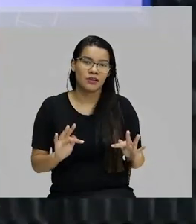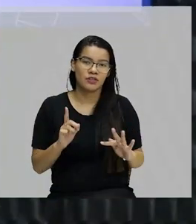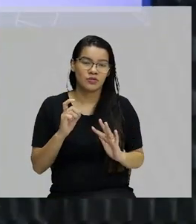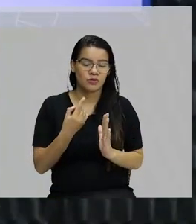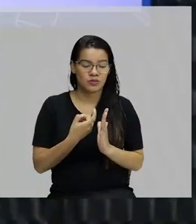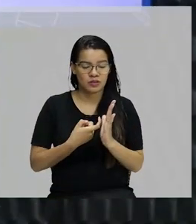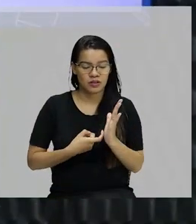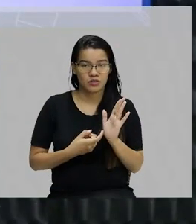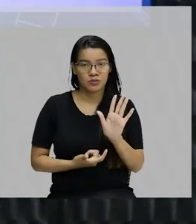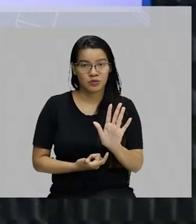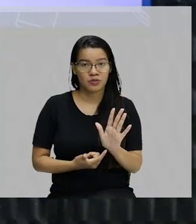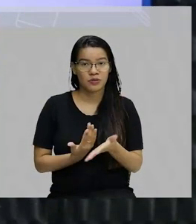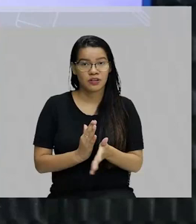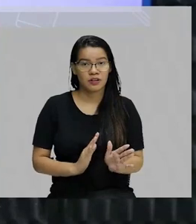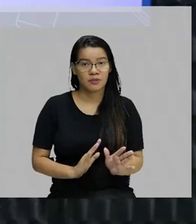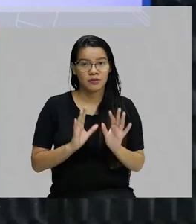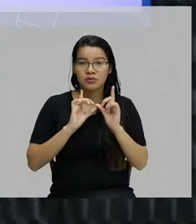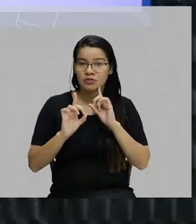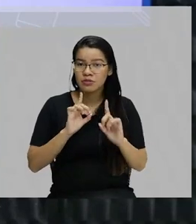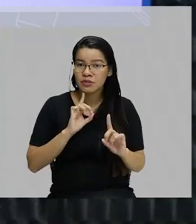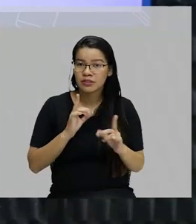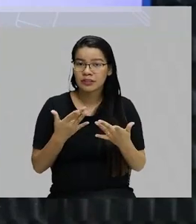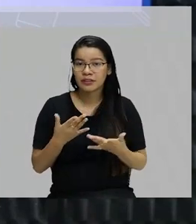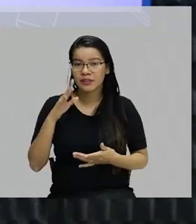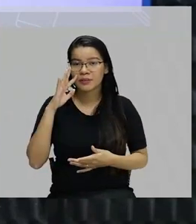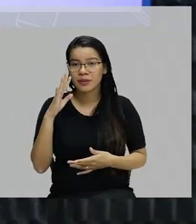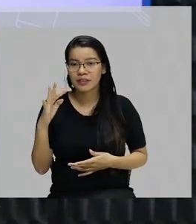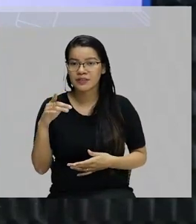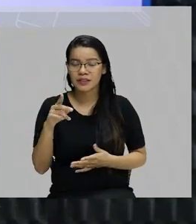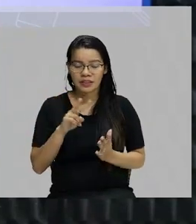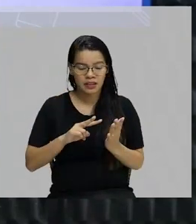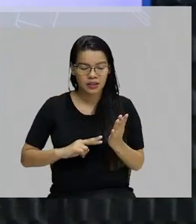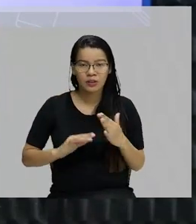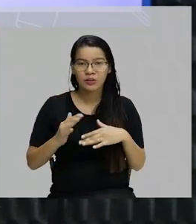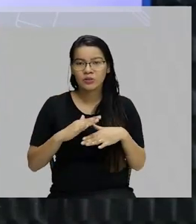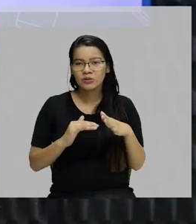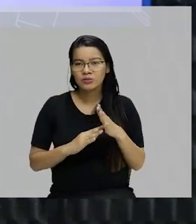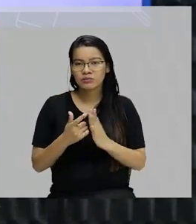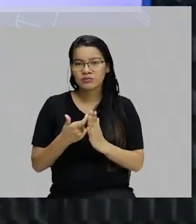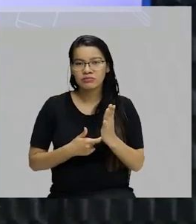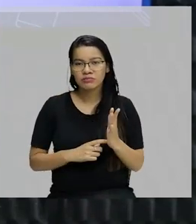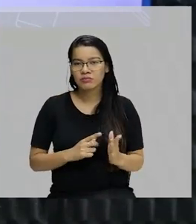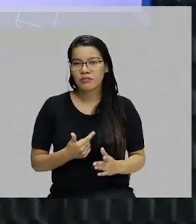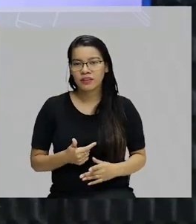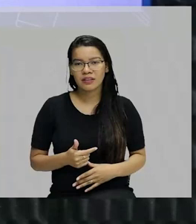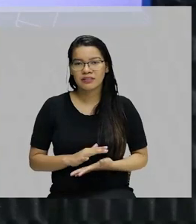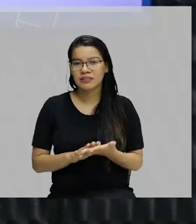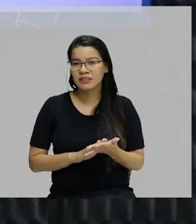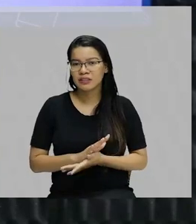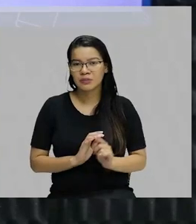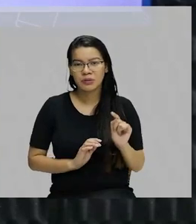término do discurso Imaginem vocês ler todo um texto e esse texto não possuir nenhuma pontuação seria